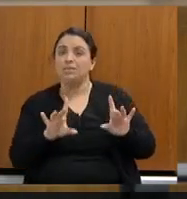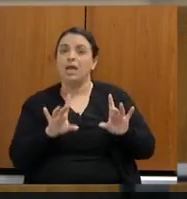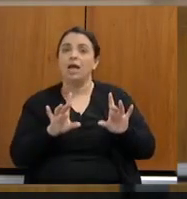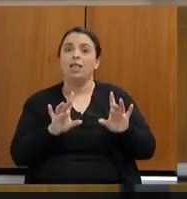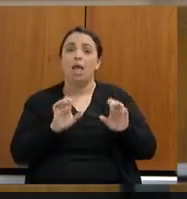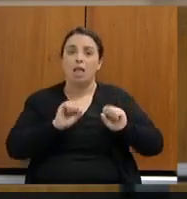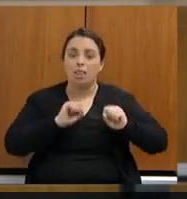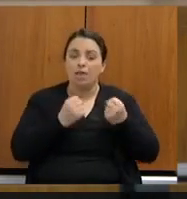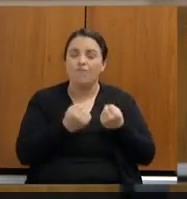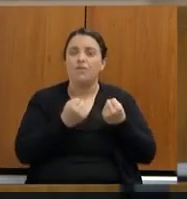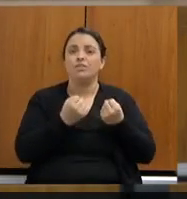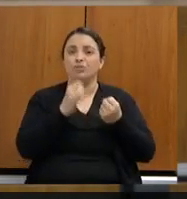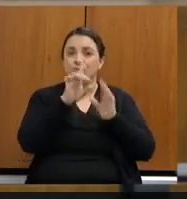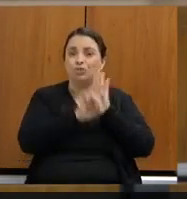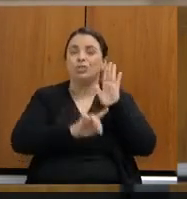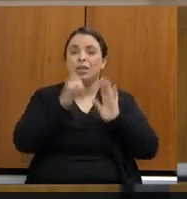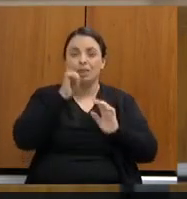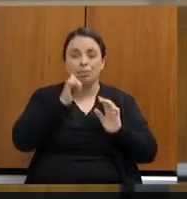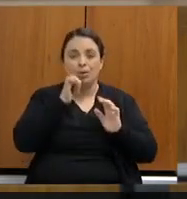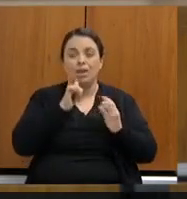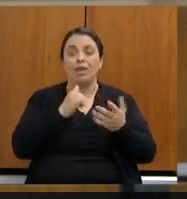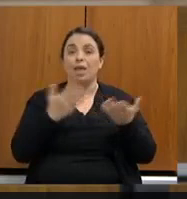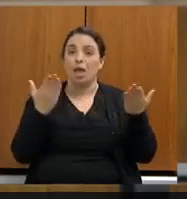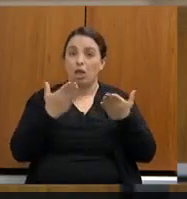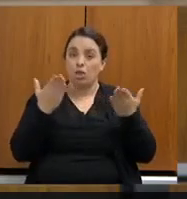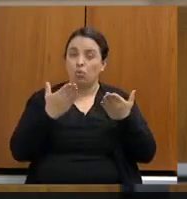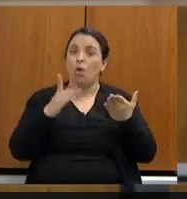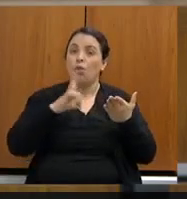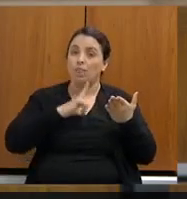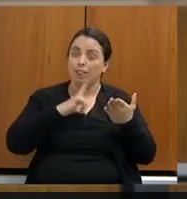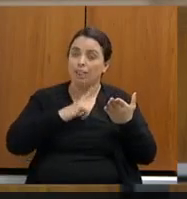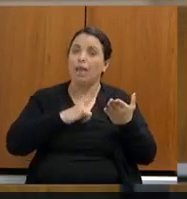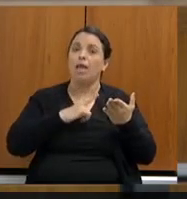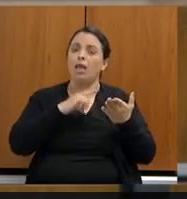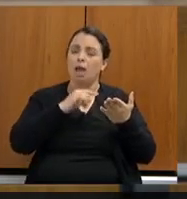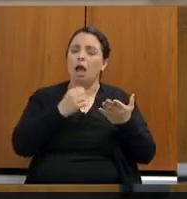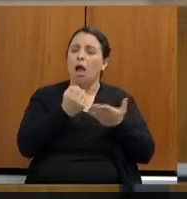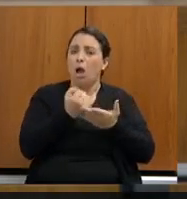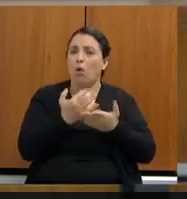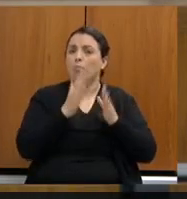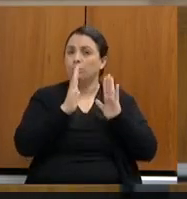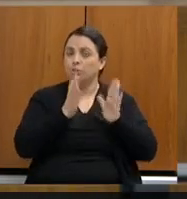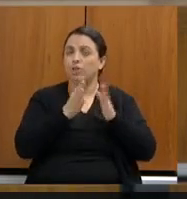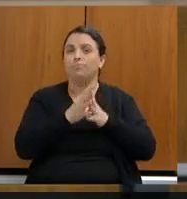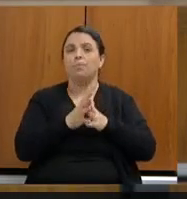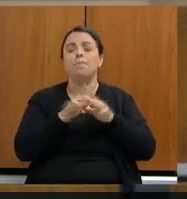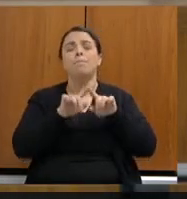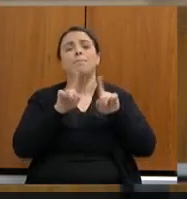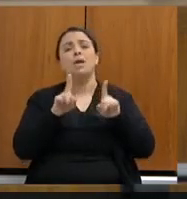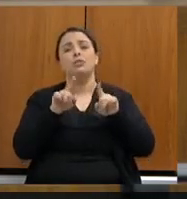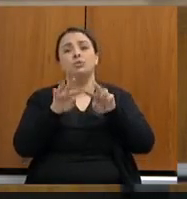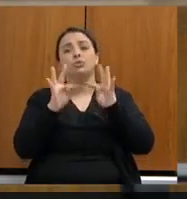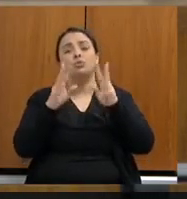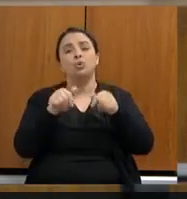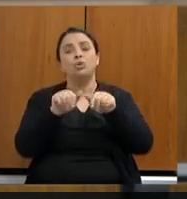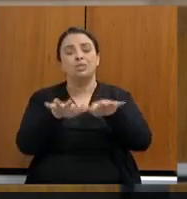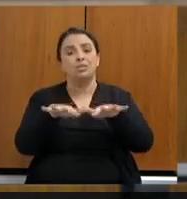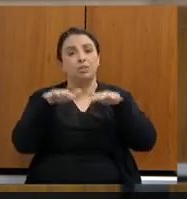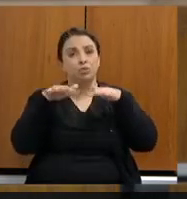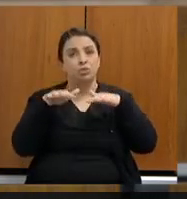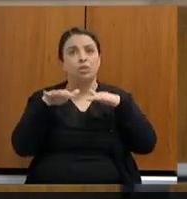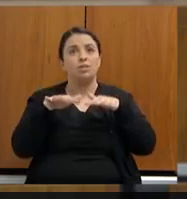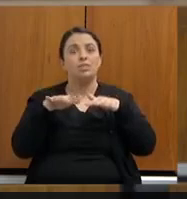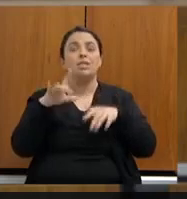especializadas localizadas em C e por cento dos Municípios todas as audiências a gente